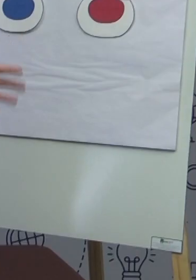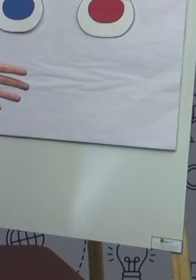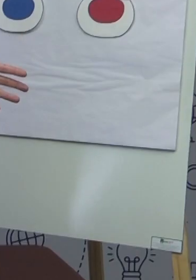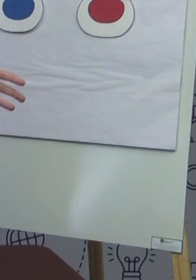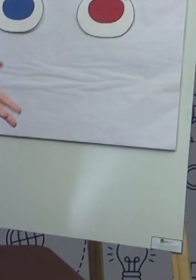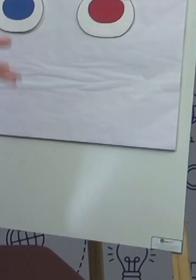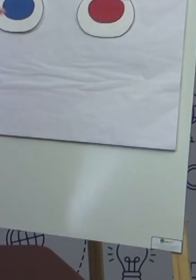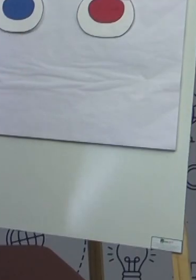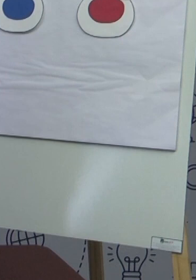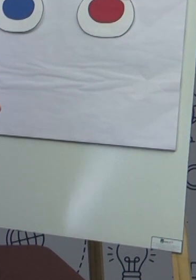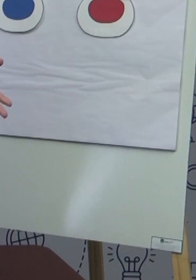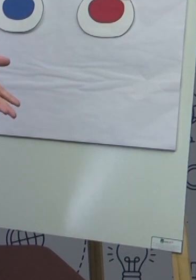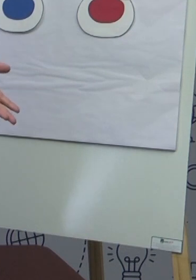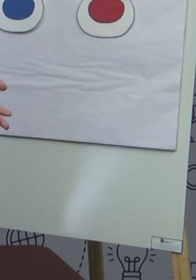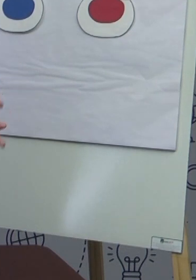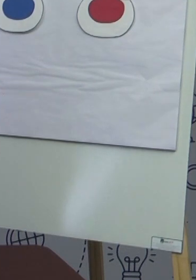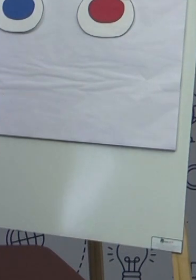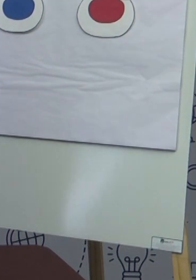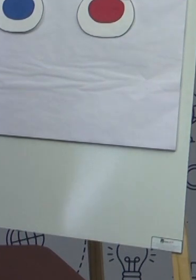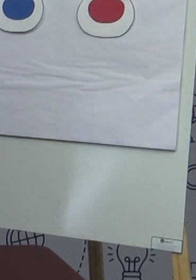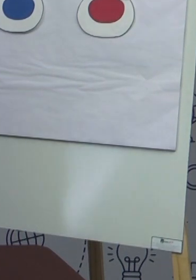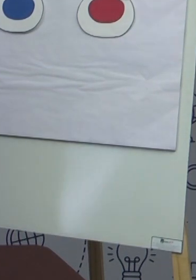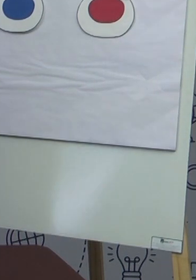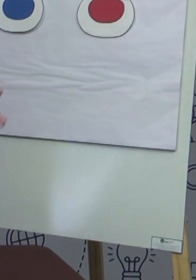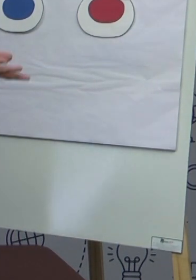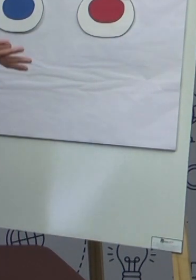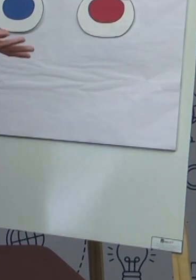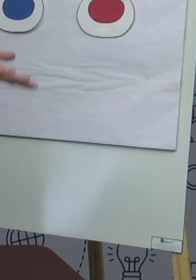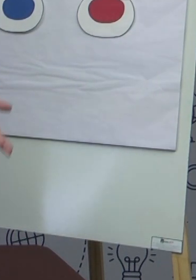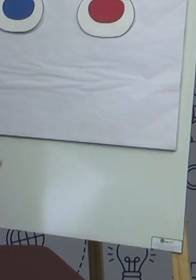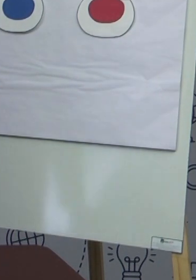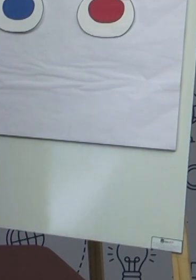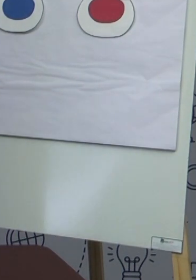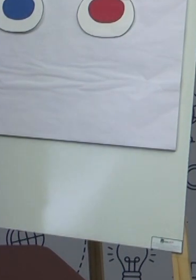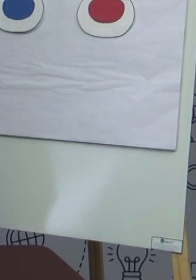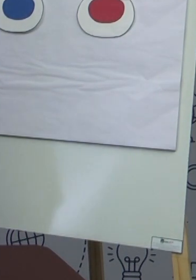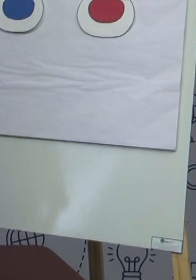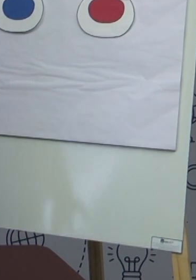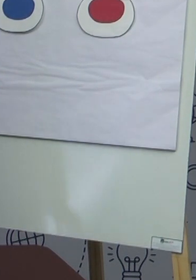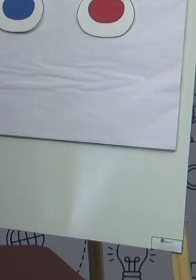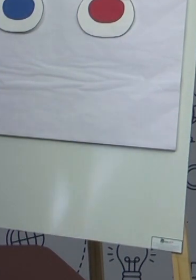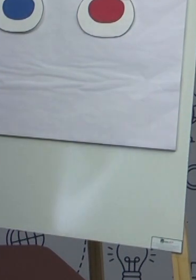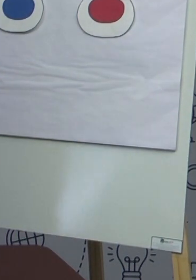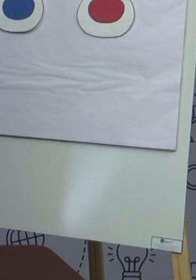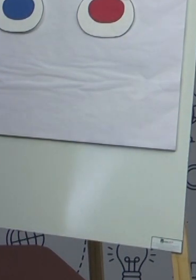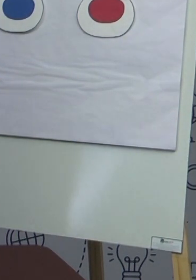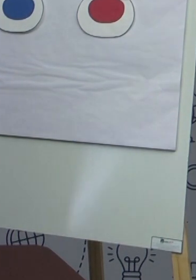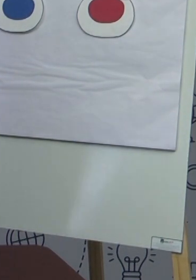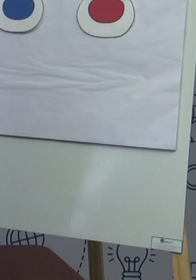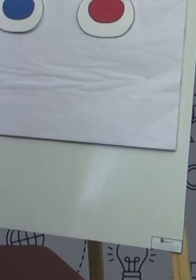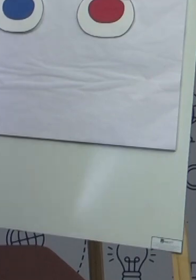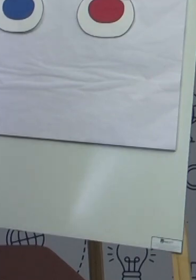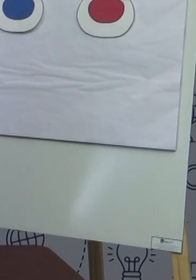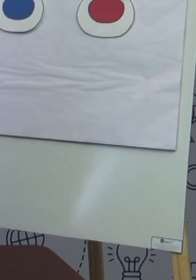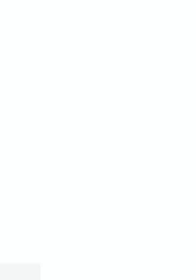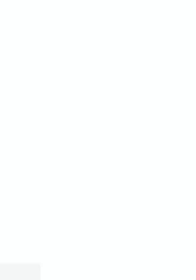Fez o registro? Então agora vamos para o conteúdo da nossa aula de hoje. Medida